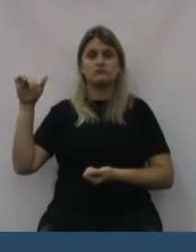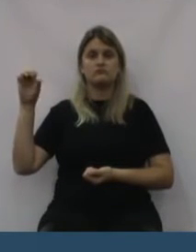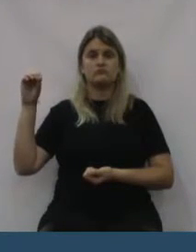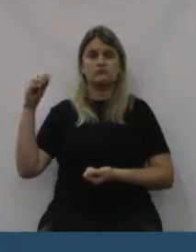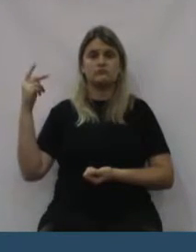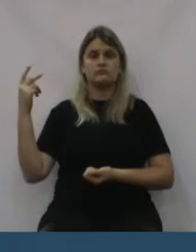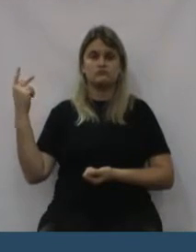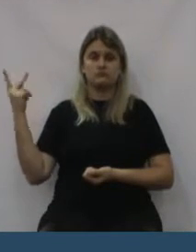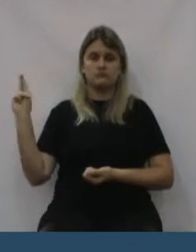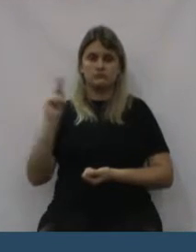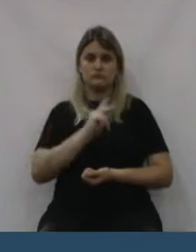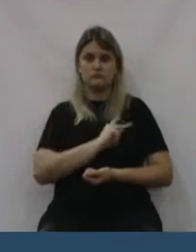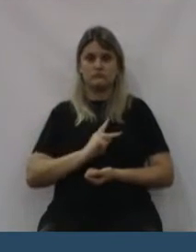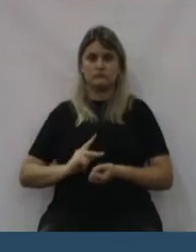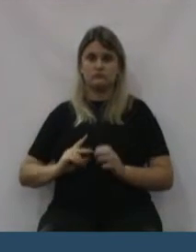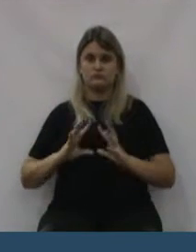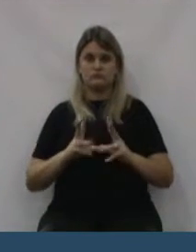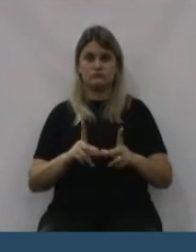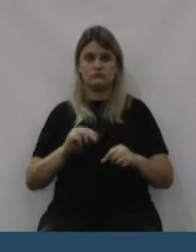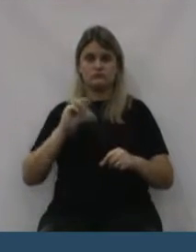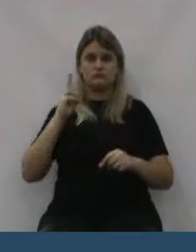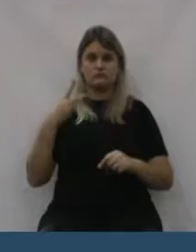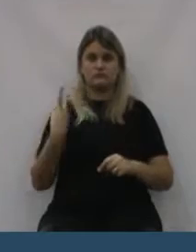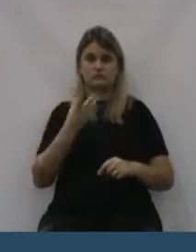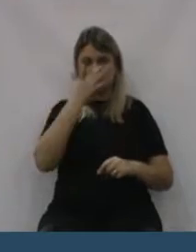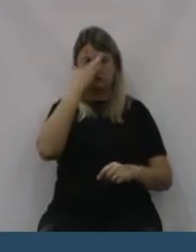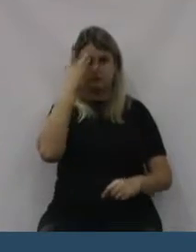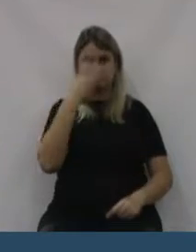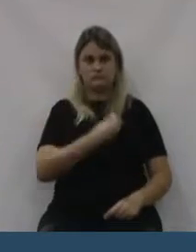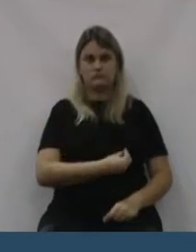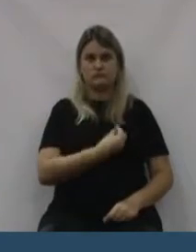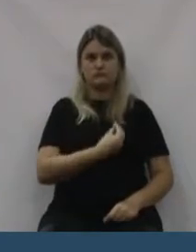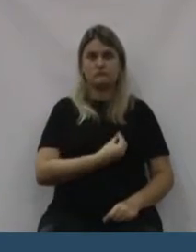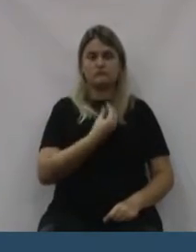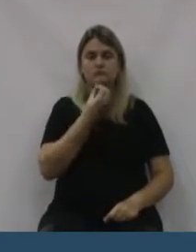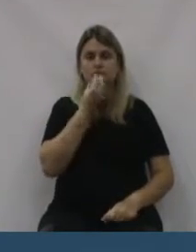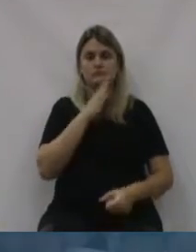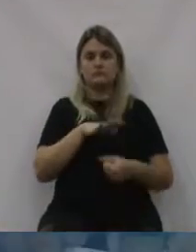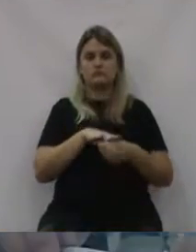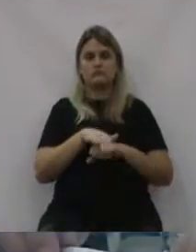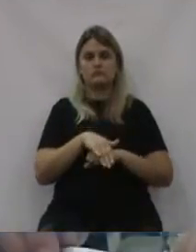muito importante para a população de Nova Vitória. Muito obrigado e boa noite a todos.